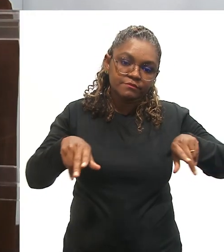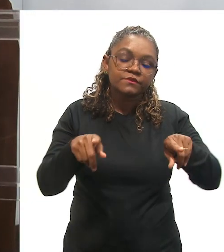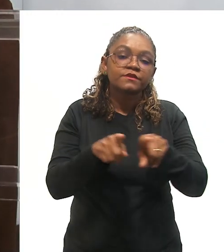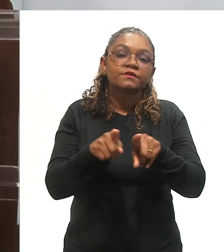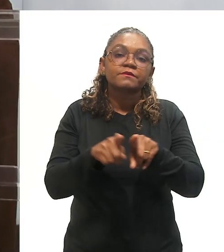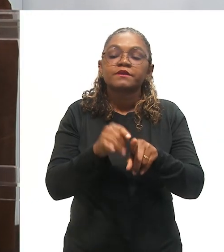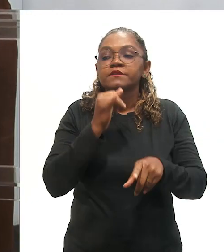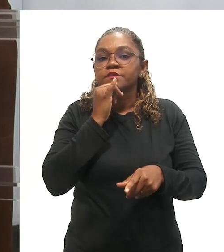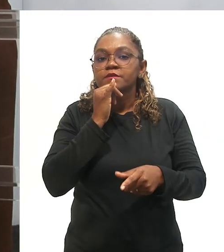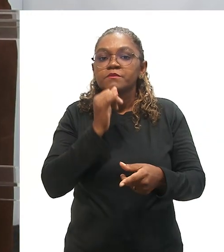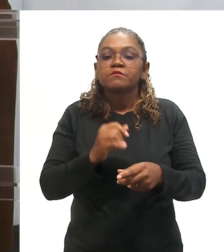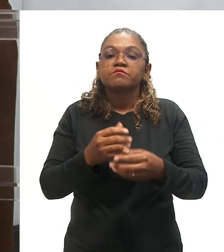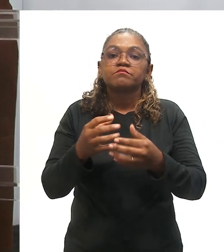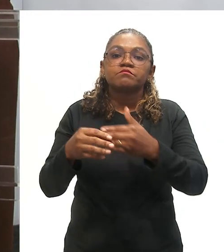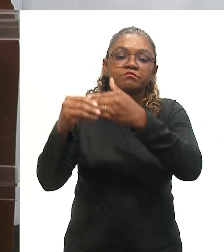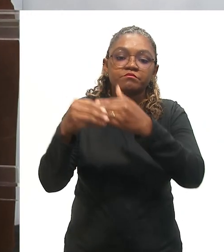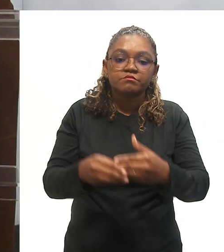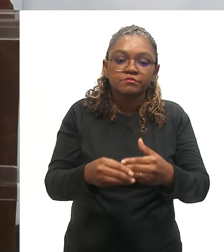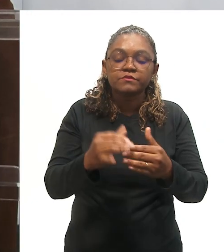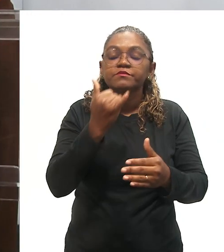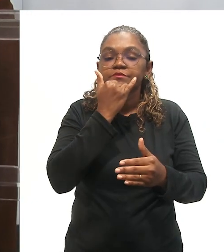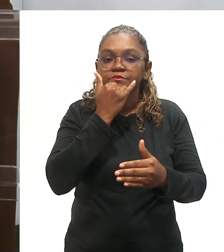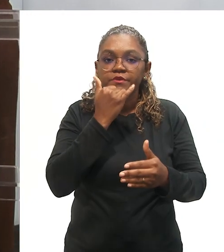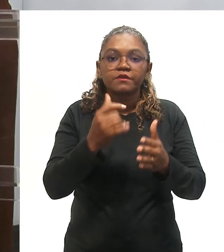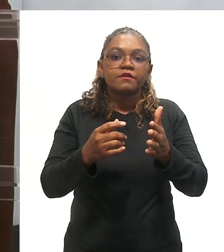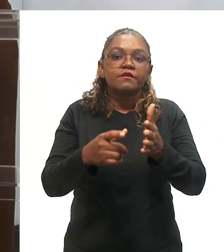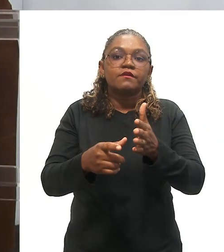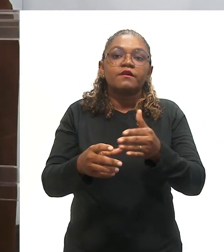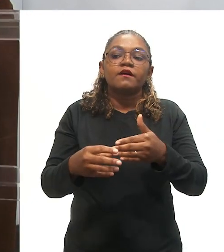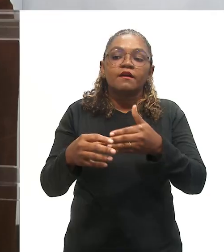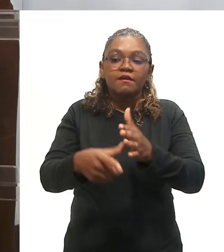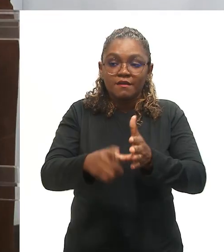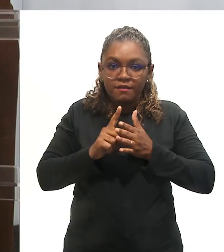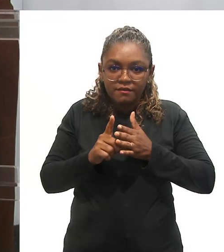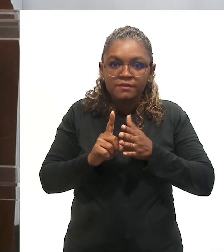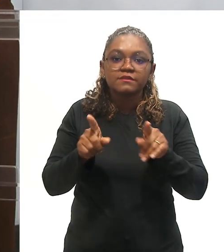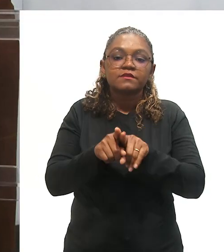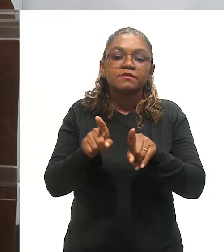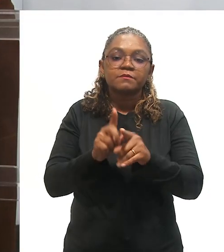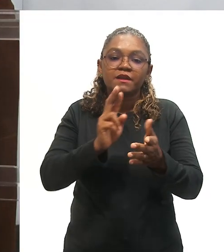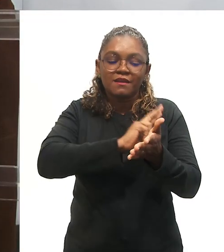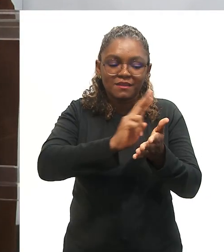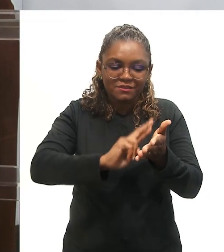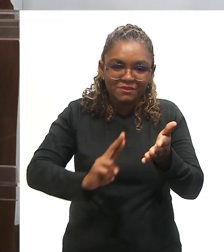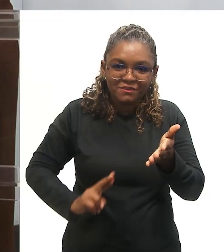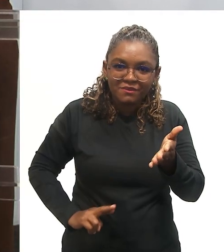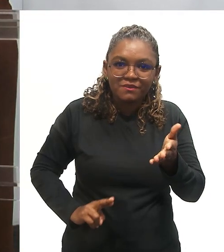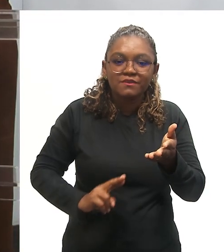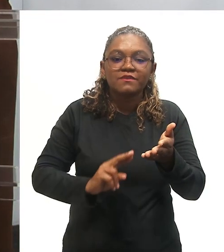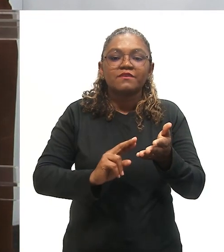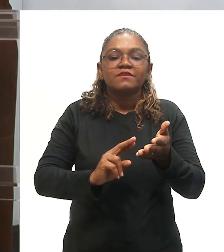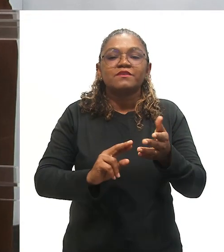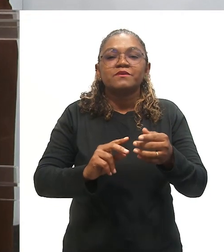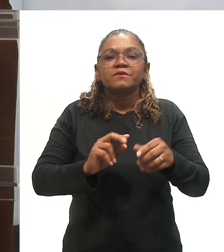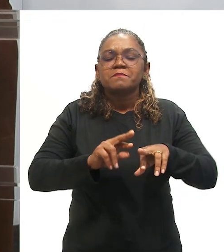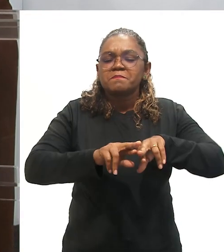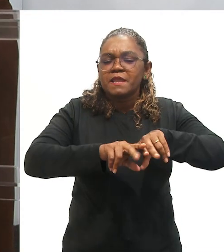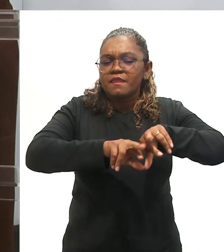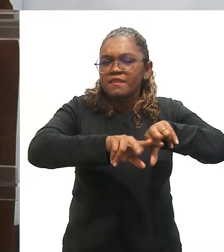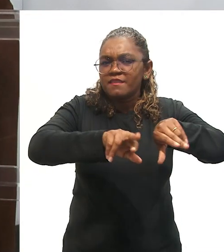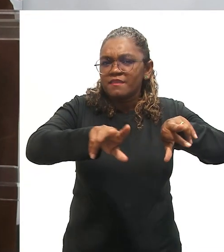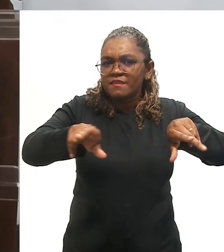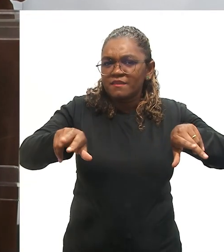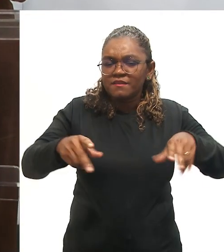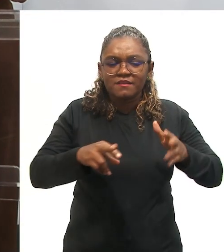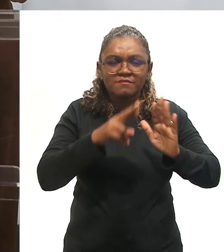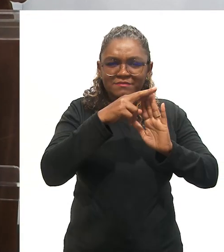recebimento definitivo, provisório, definitivo, relatório de fiscalização, tombamento de um bem,